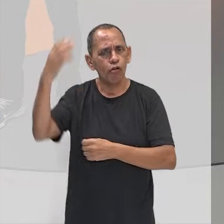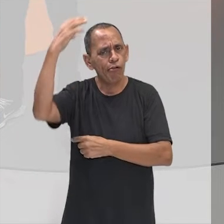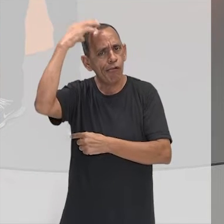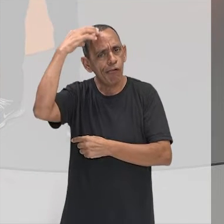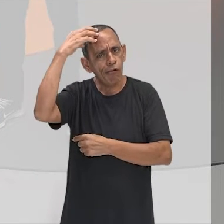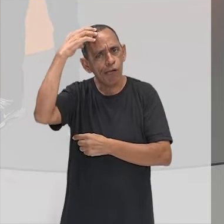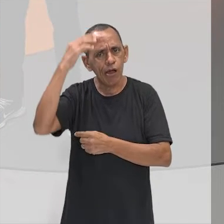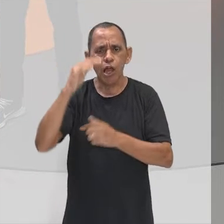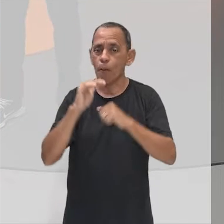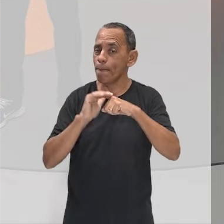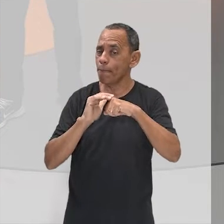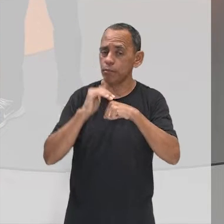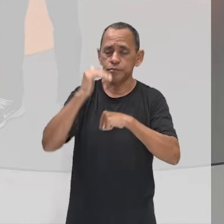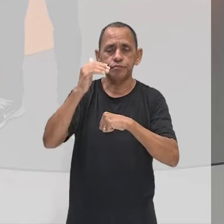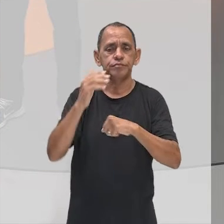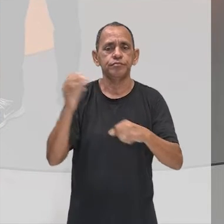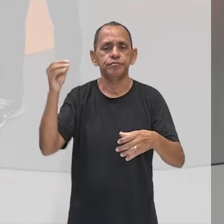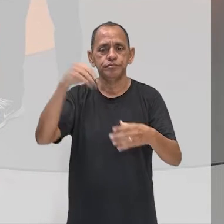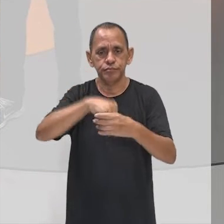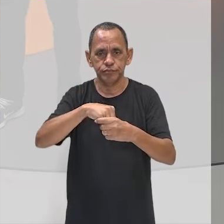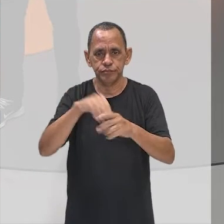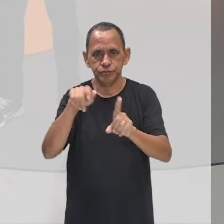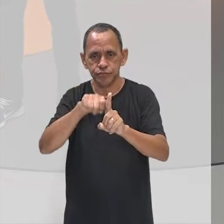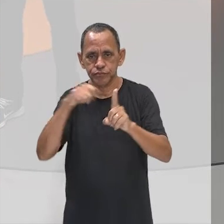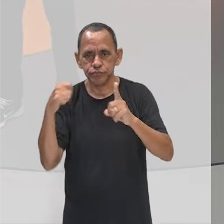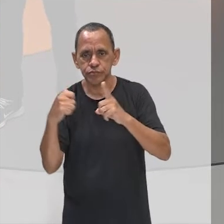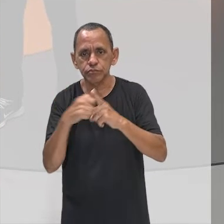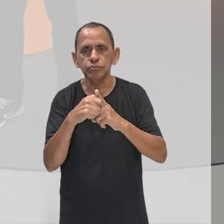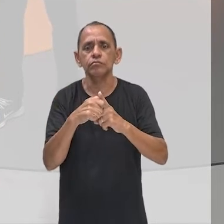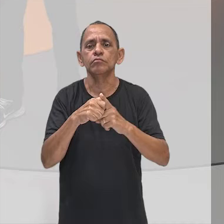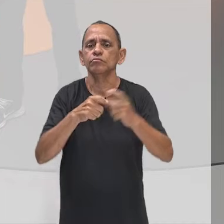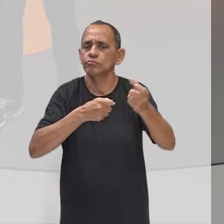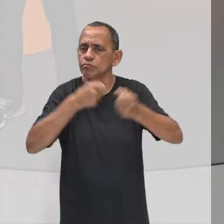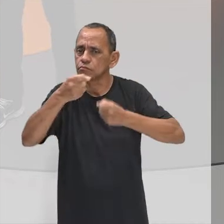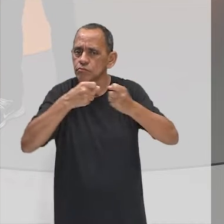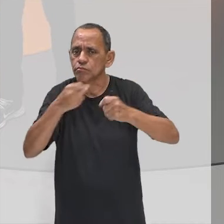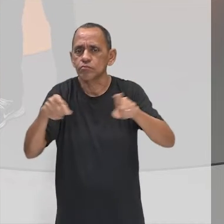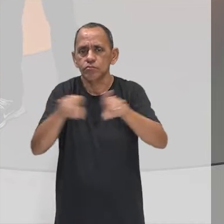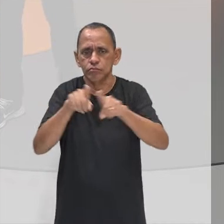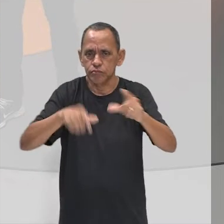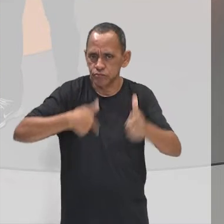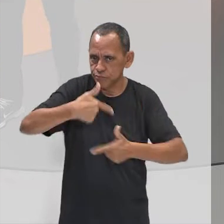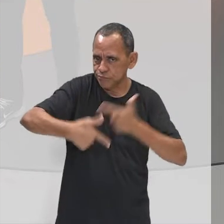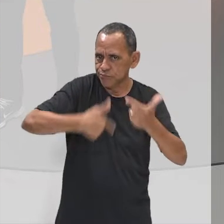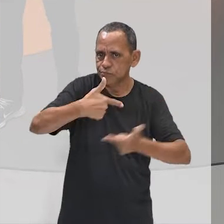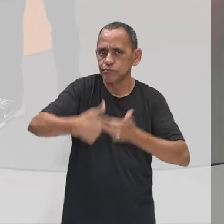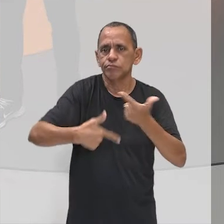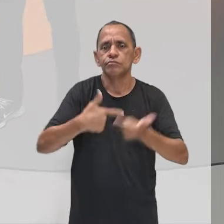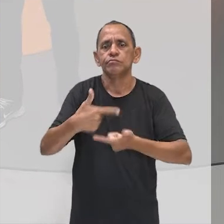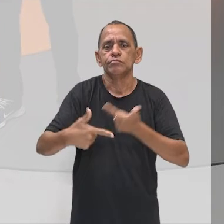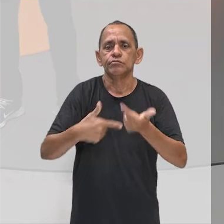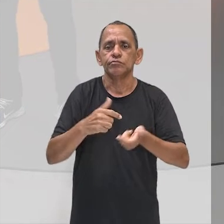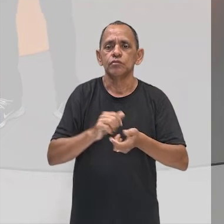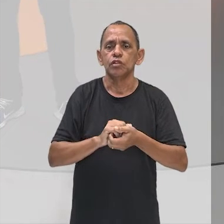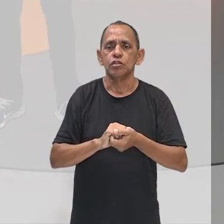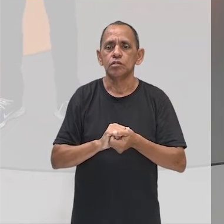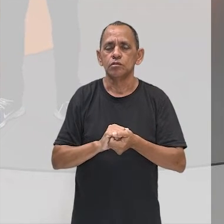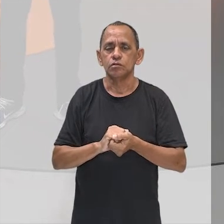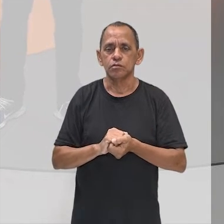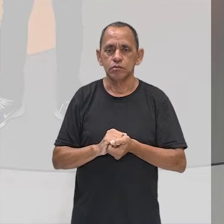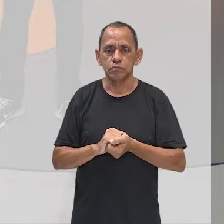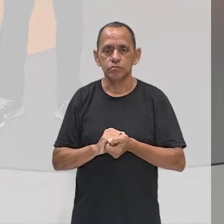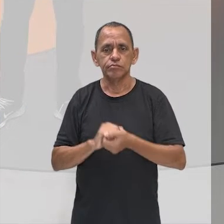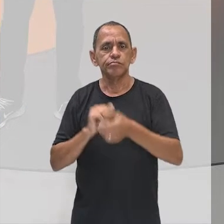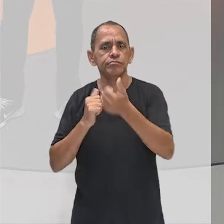Mas tínhamos os sacerdotes, tínhamos os guerreiros, tínhamos os camponeses, os trabalhadores, que vão sustentar ali parte